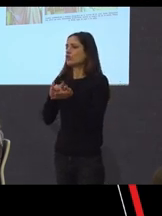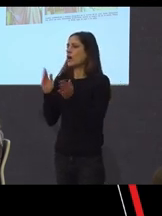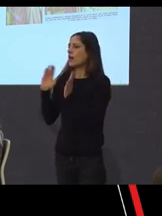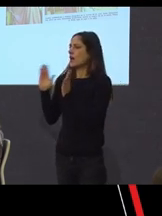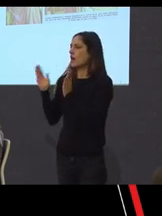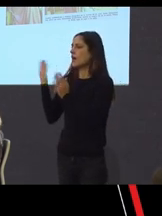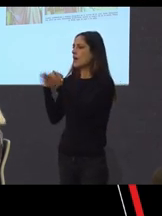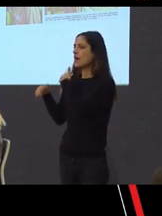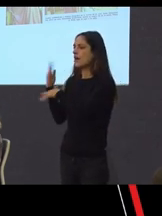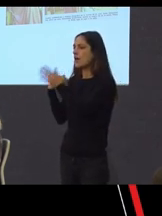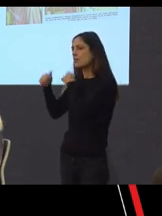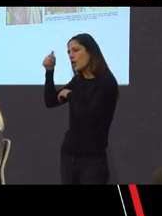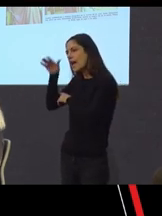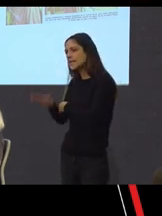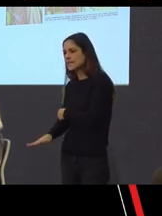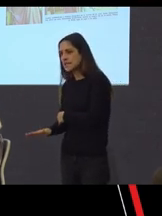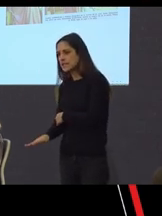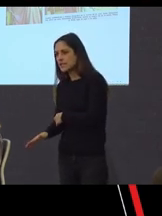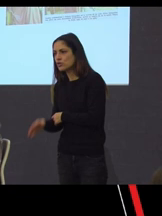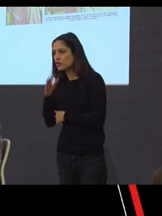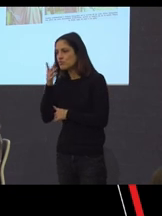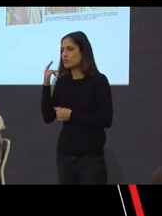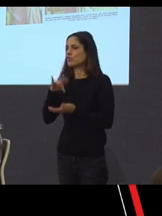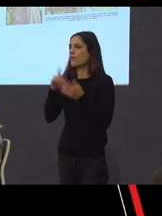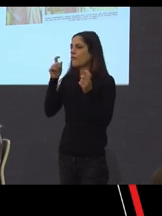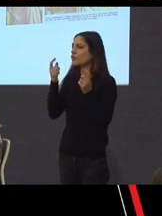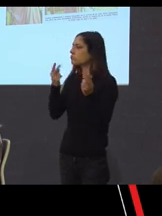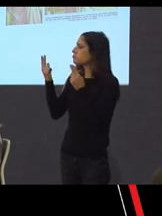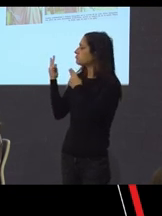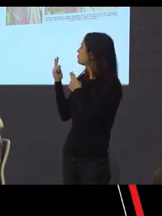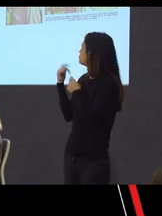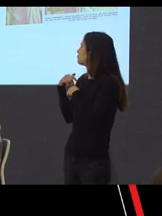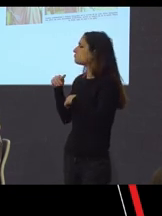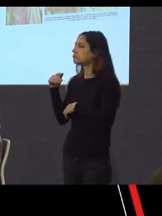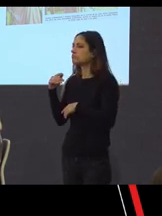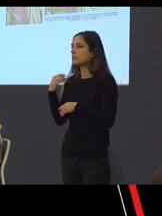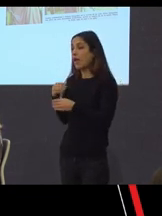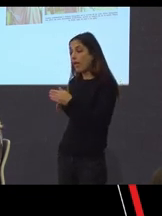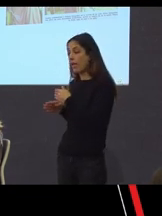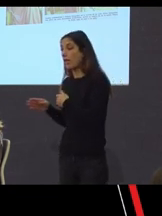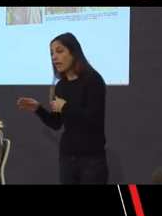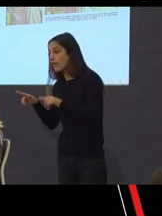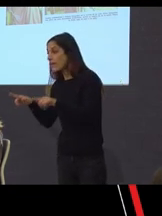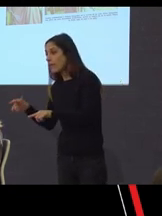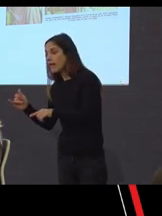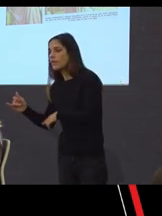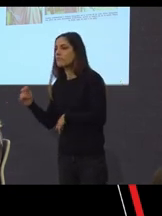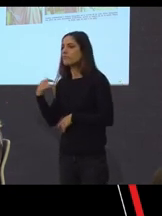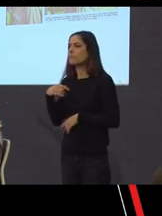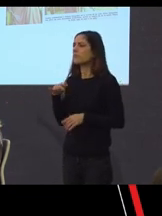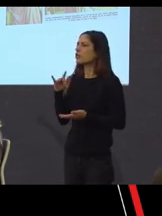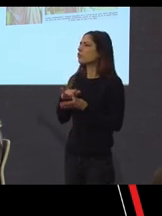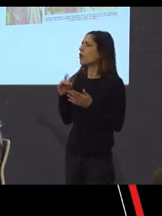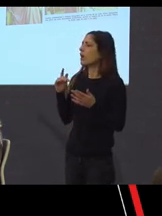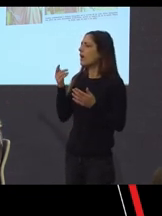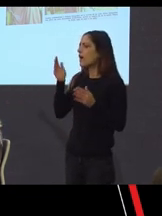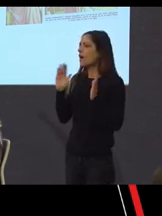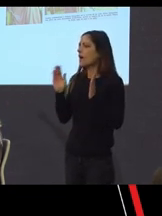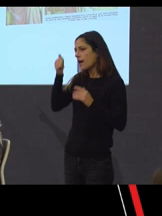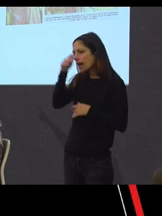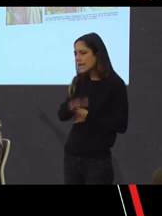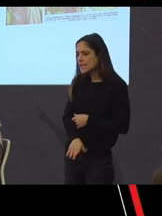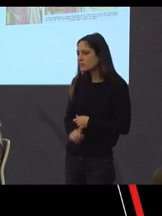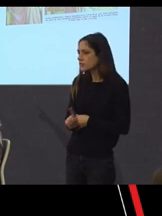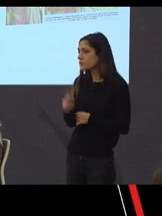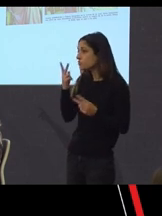esta da foto dos dous chegando e tal, pero isto non pasou cando eran pequenos, isto pasou, aí tedes a foto do enterro,